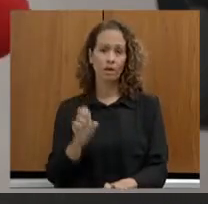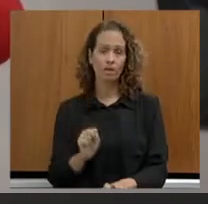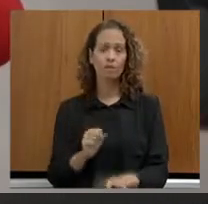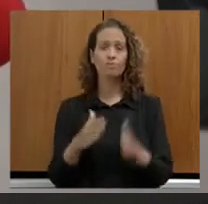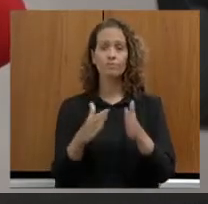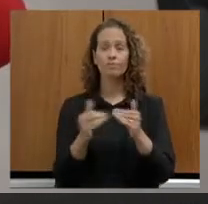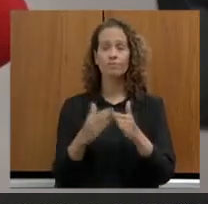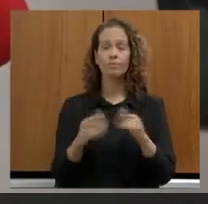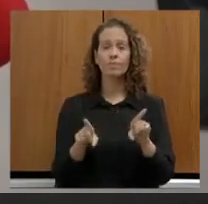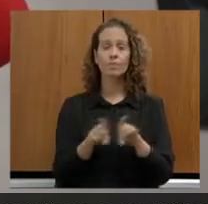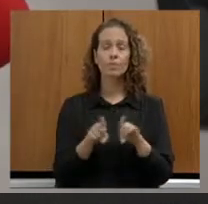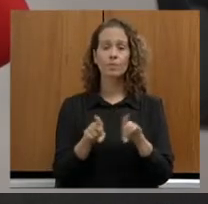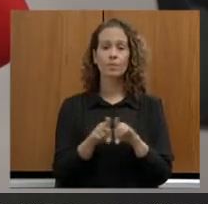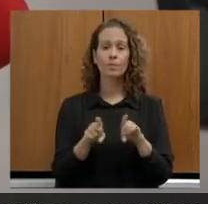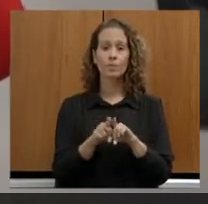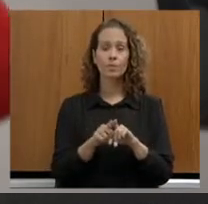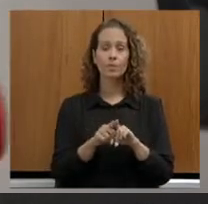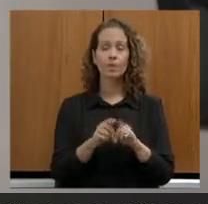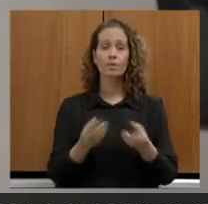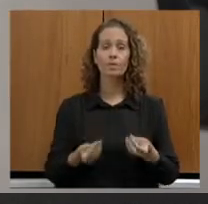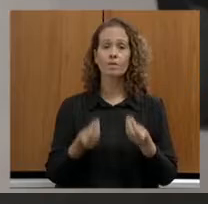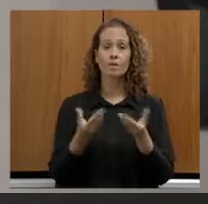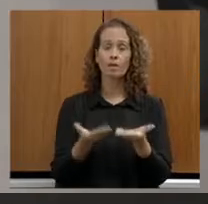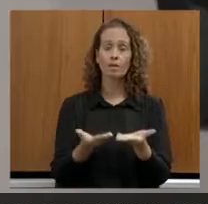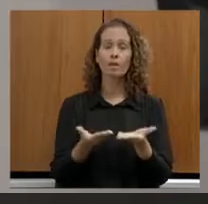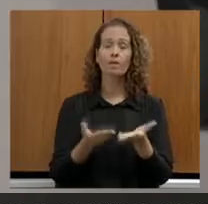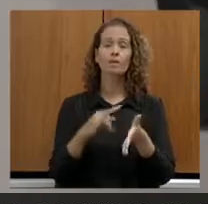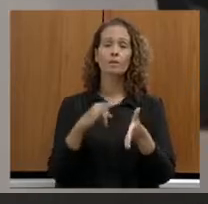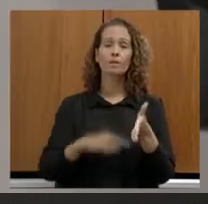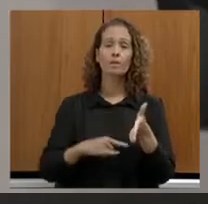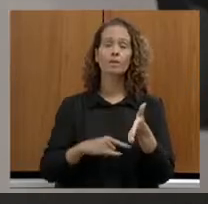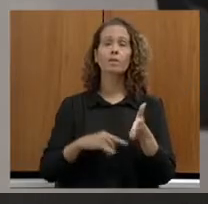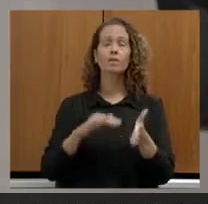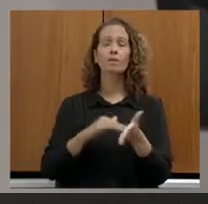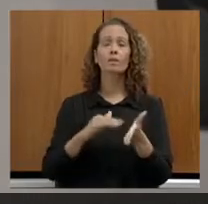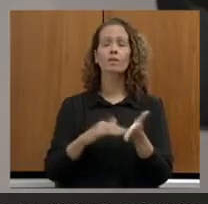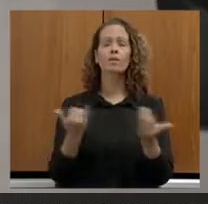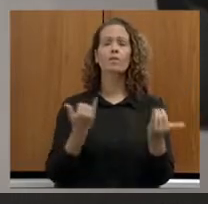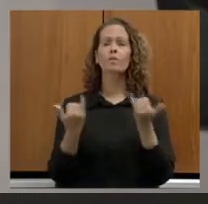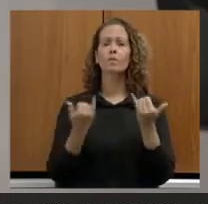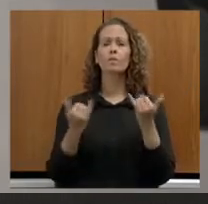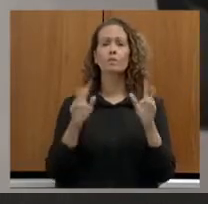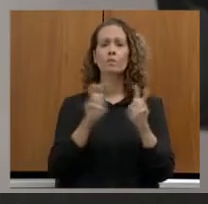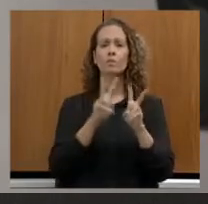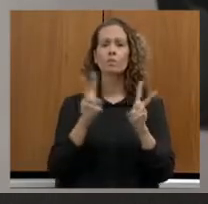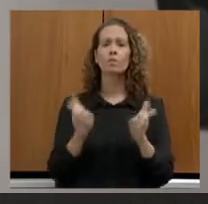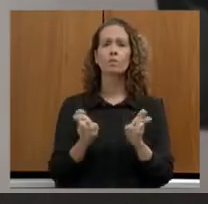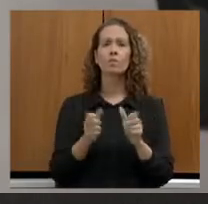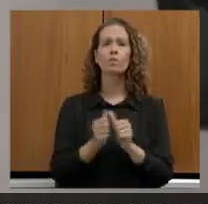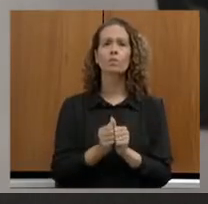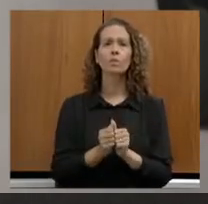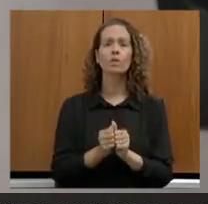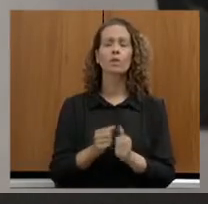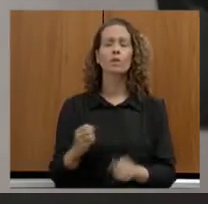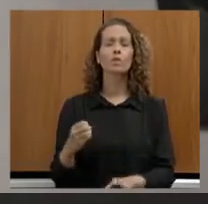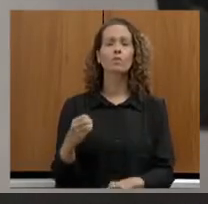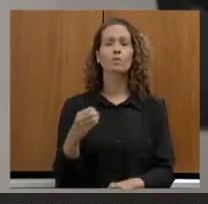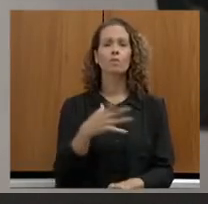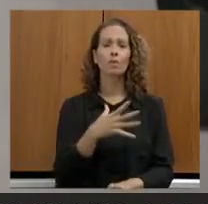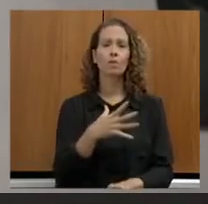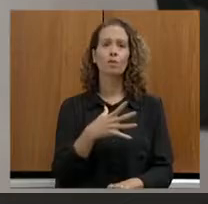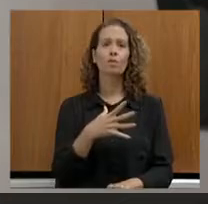requer que seja encaminhada à Secretaria de Estado da Educação pedido de informações a respeito da criação das novas unidades